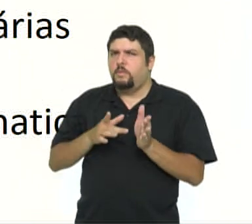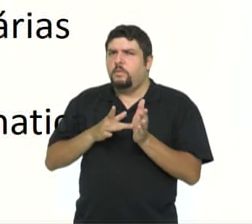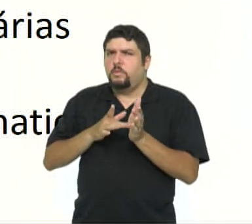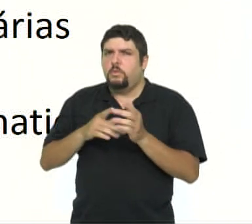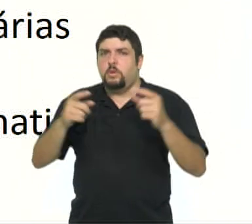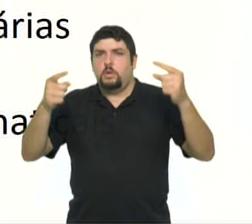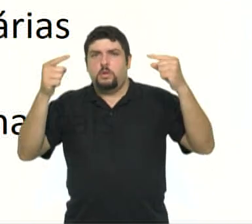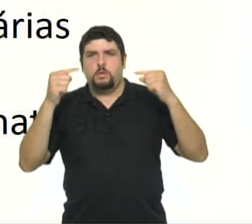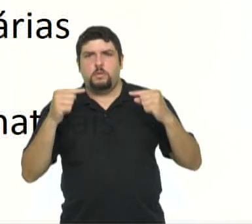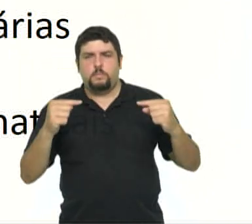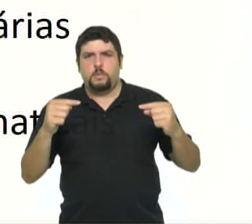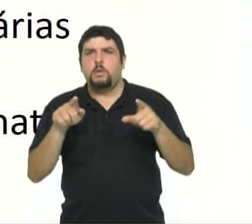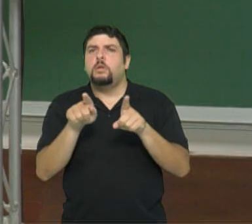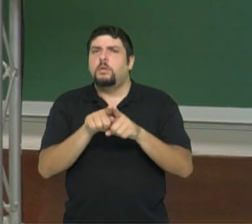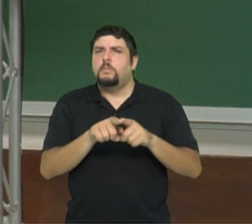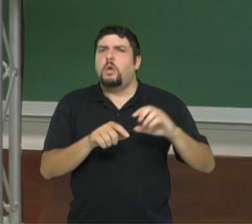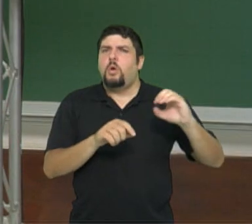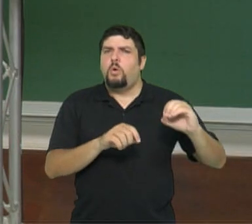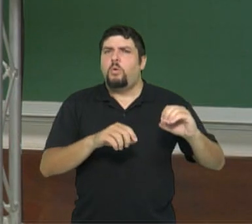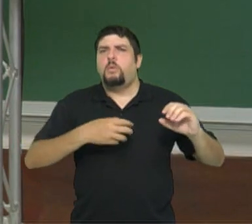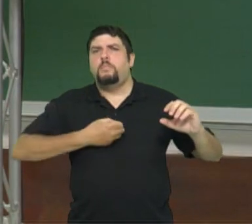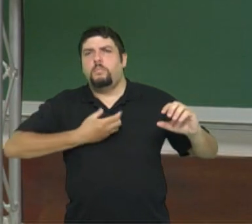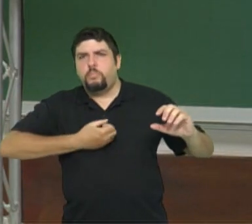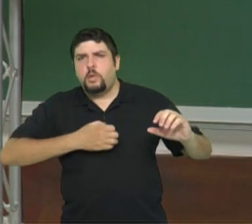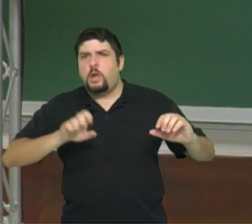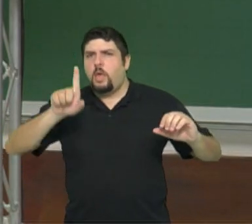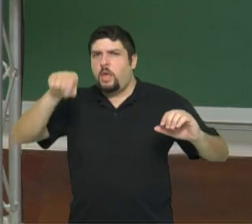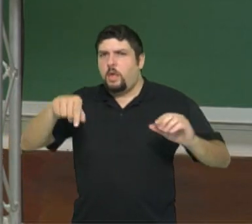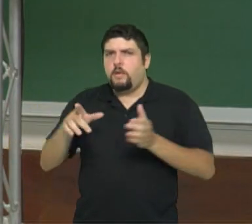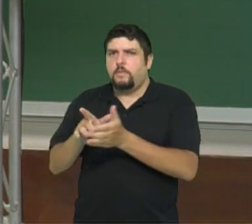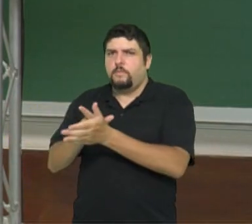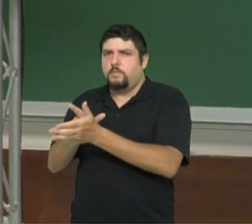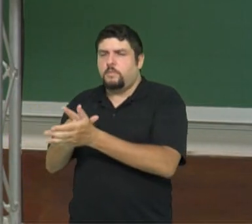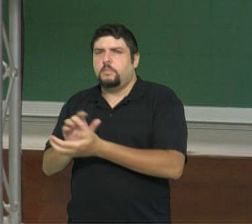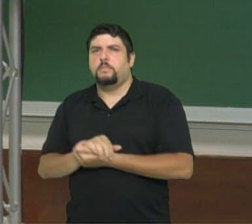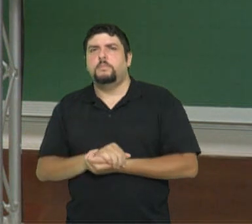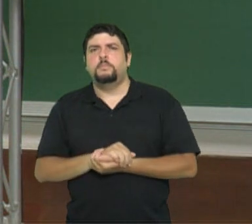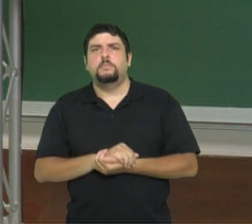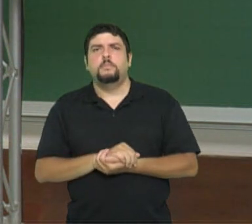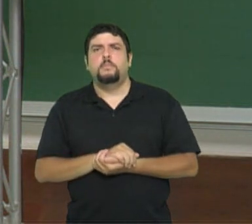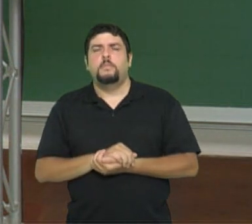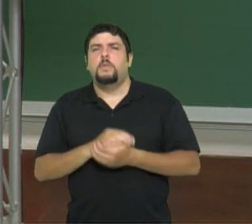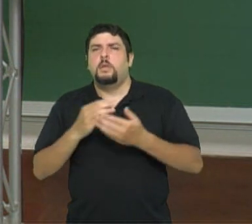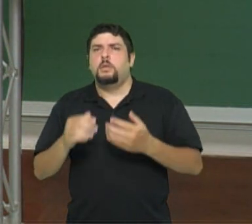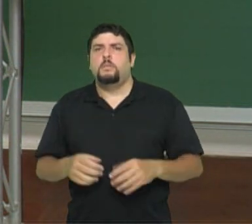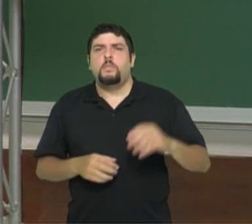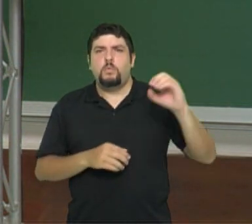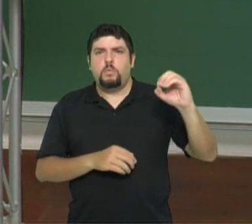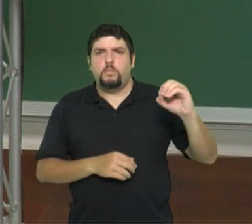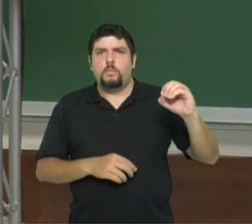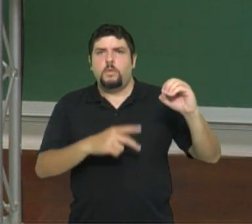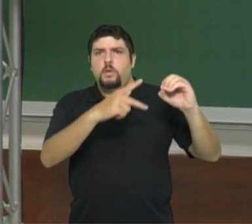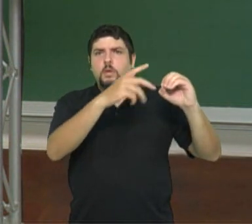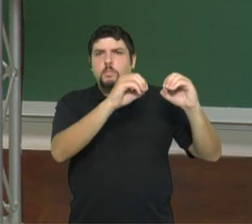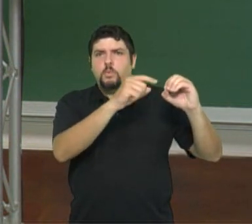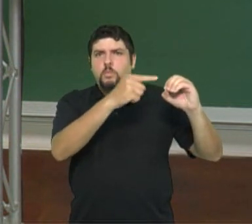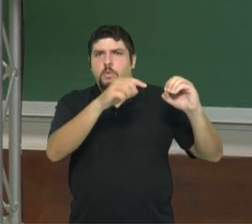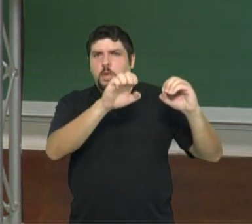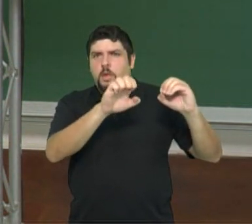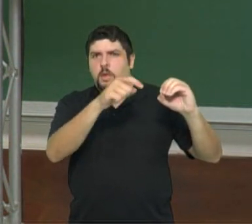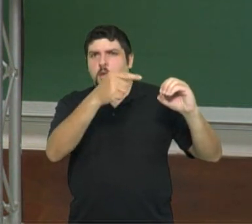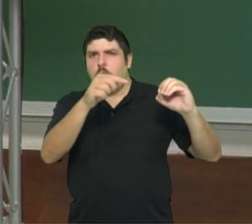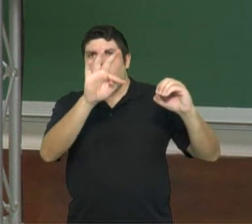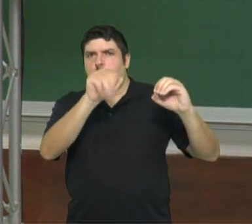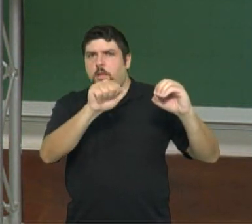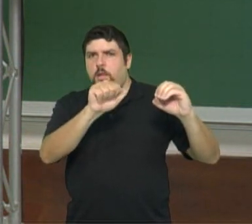poeta é um fingidor. Vou começar pelas sílabas gramaticais, que é que vocês estão acostumados. Então, vamos lá. O,